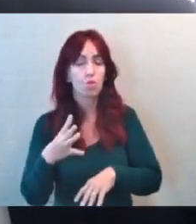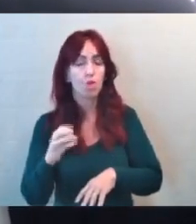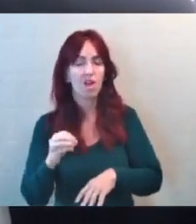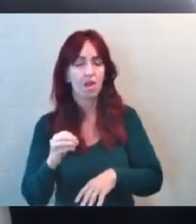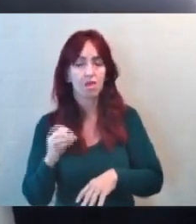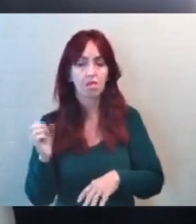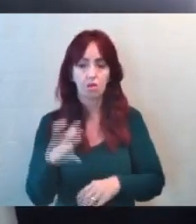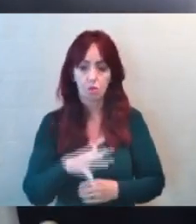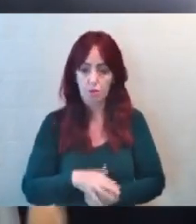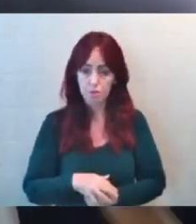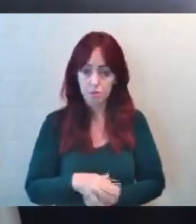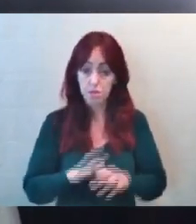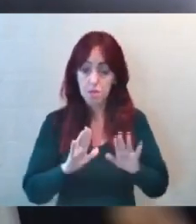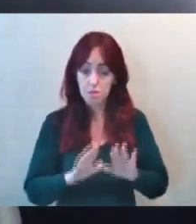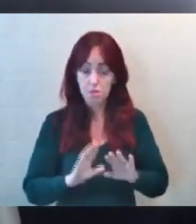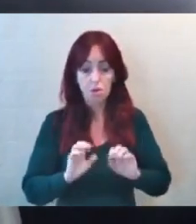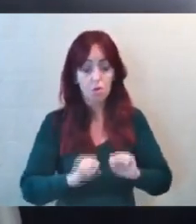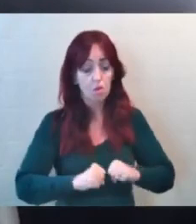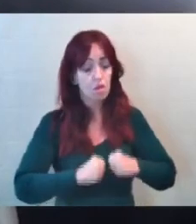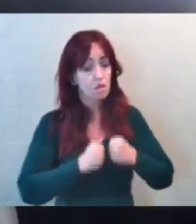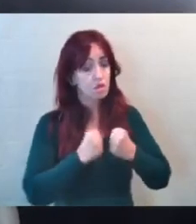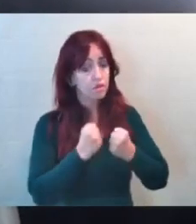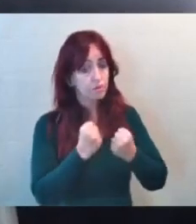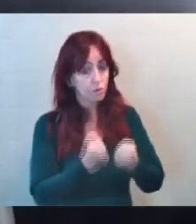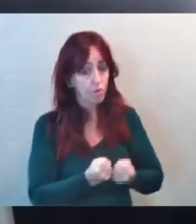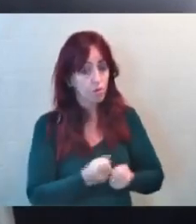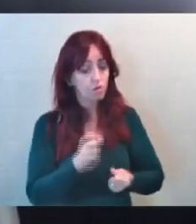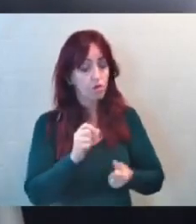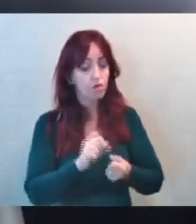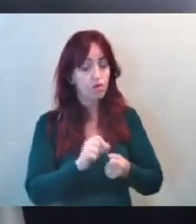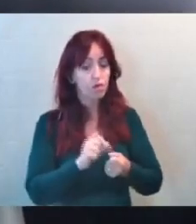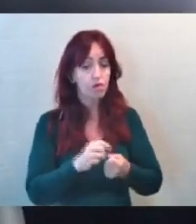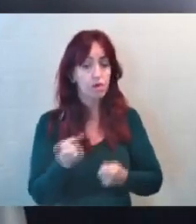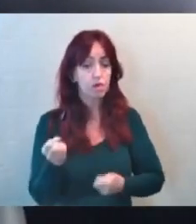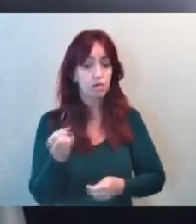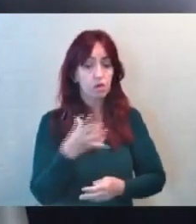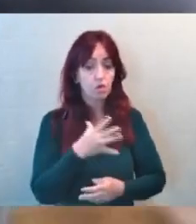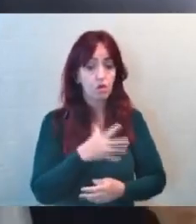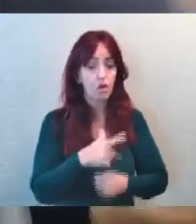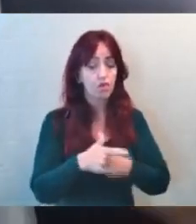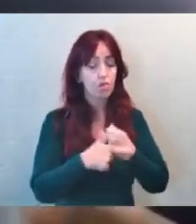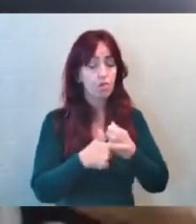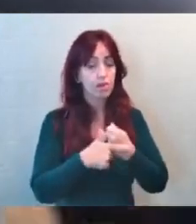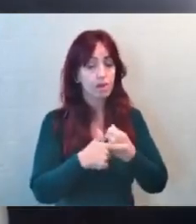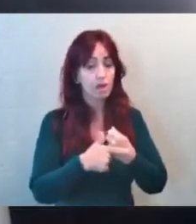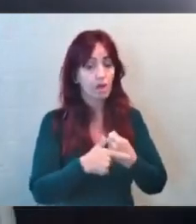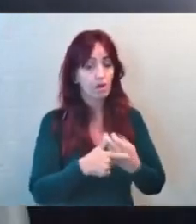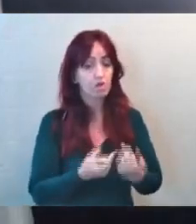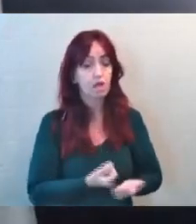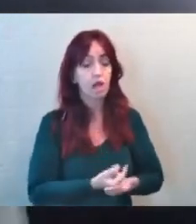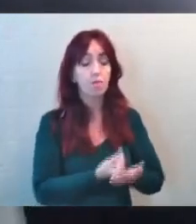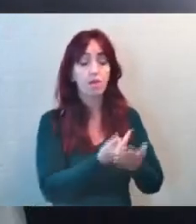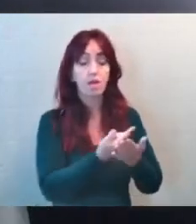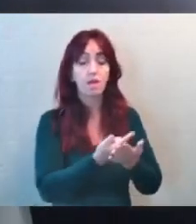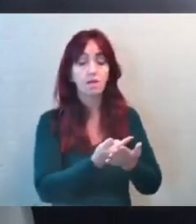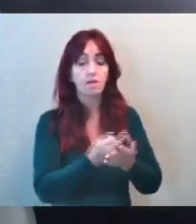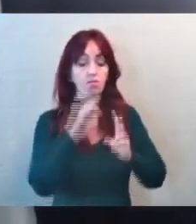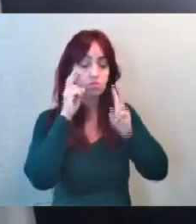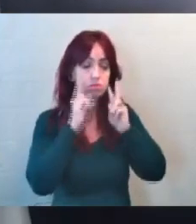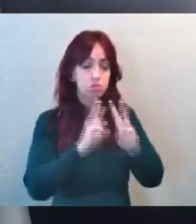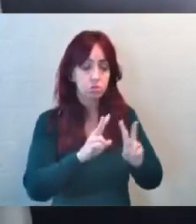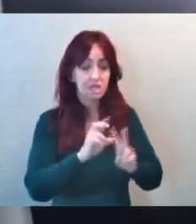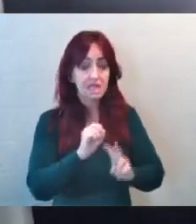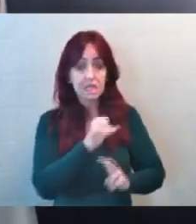foi feito, a partir de um novo modelo de remuneração, nós observamos isso. E se isso não tivesse